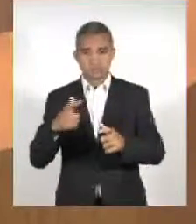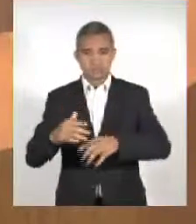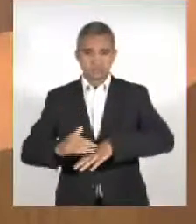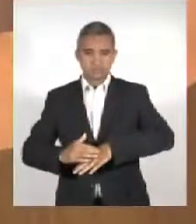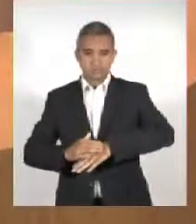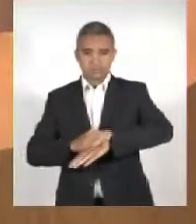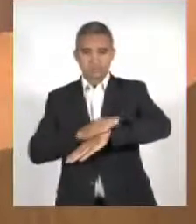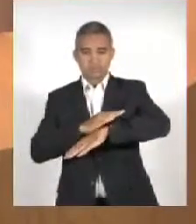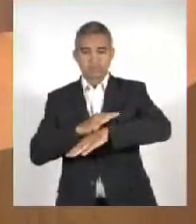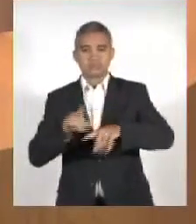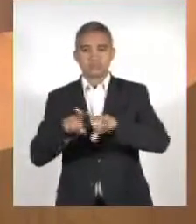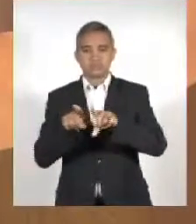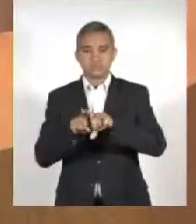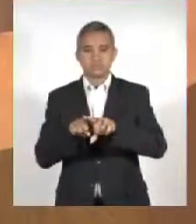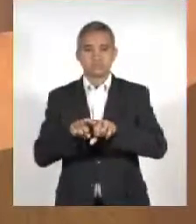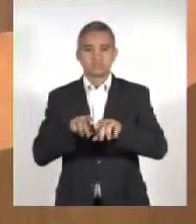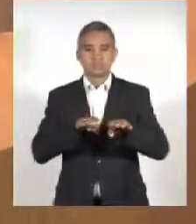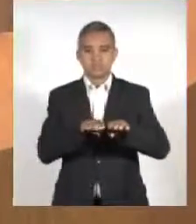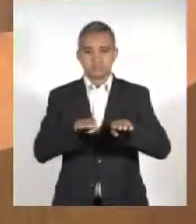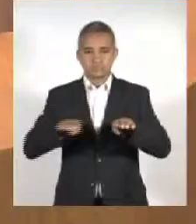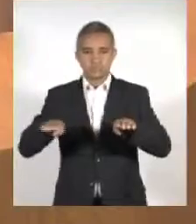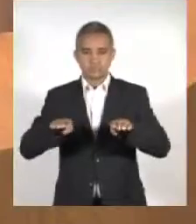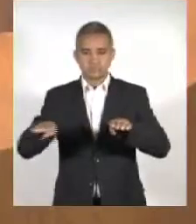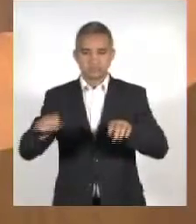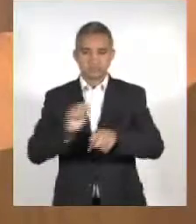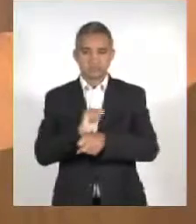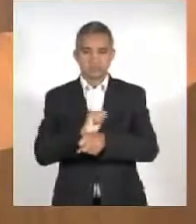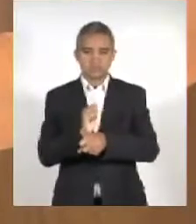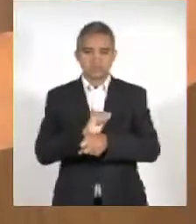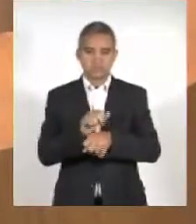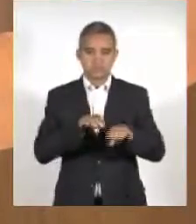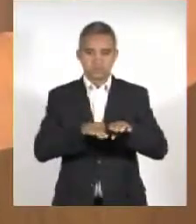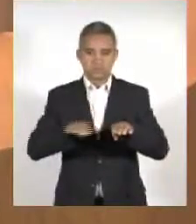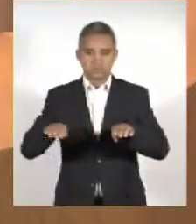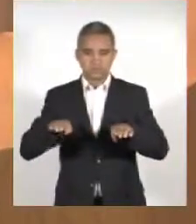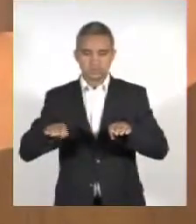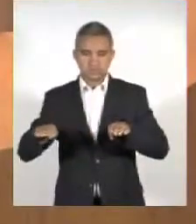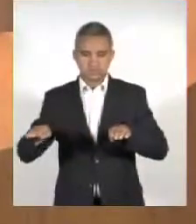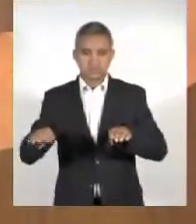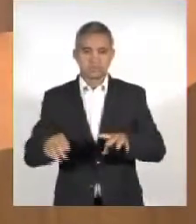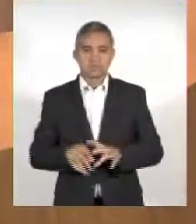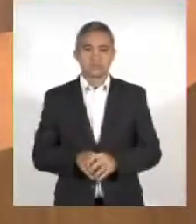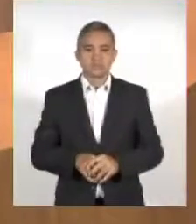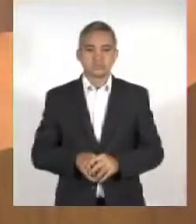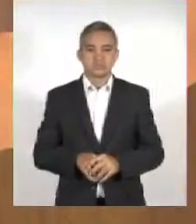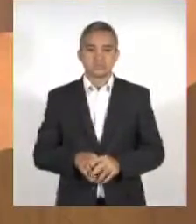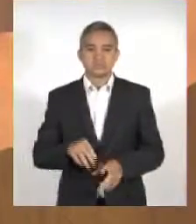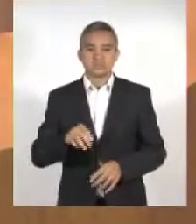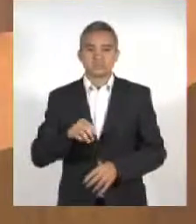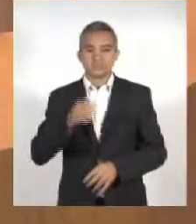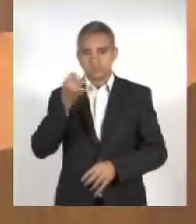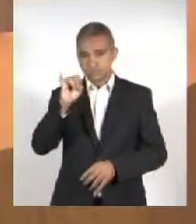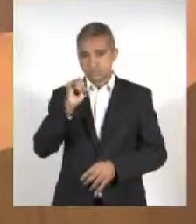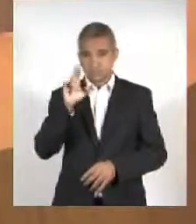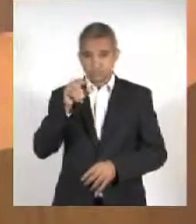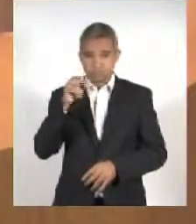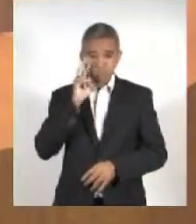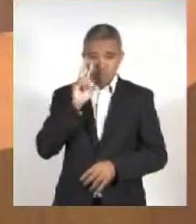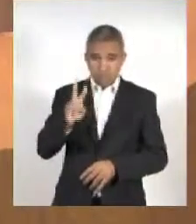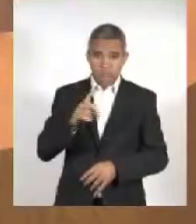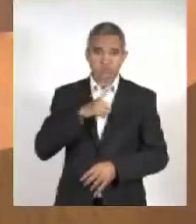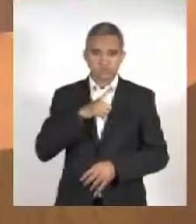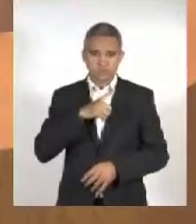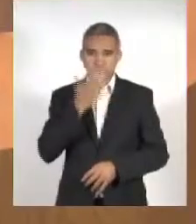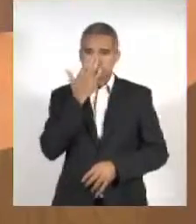trás de estacionamento e na parte da frente. Nós temos essas rotas acessíveis, quem nunca observou isso, na entrada da Assembleia